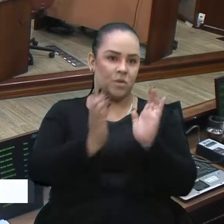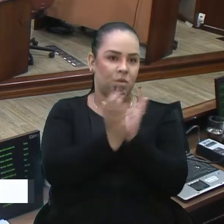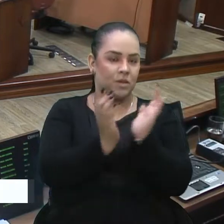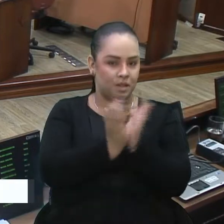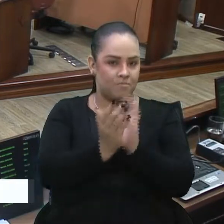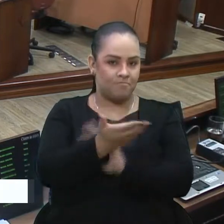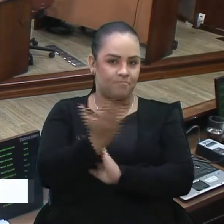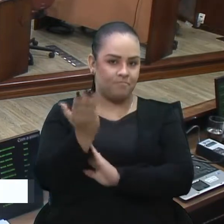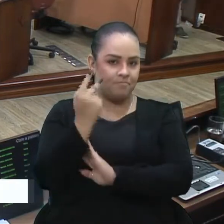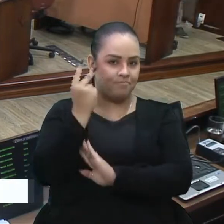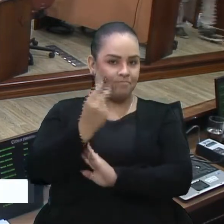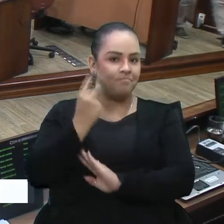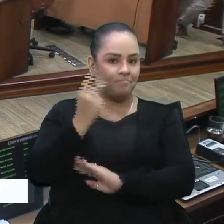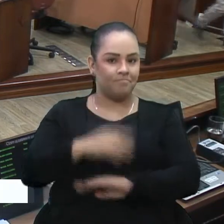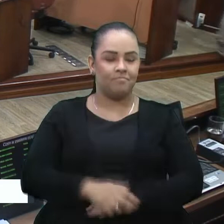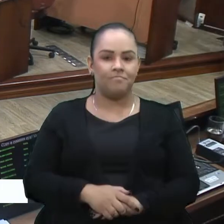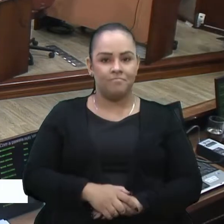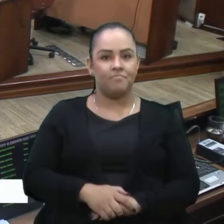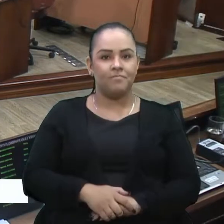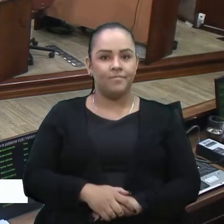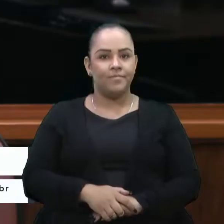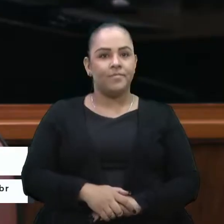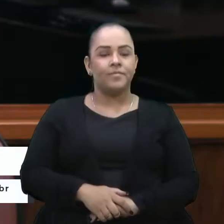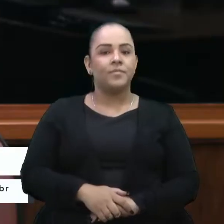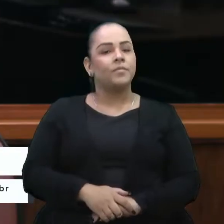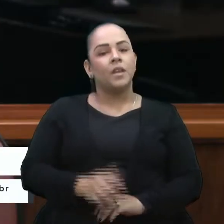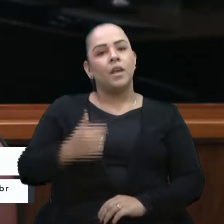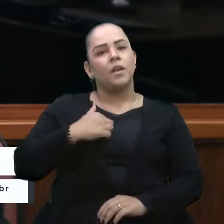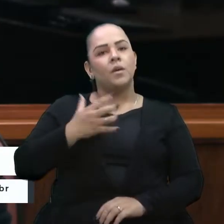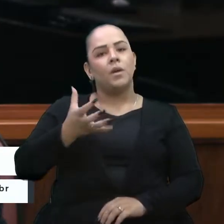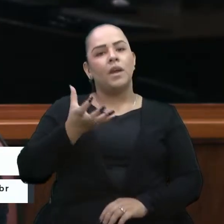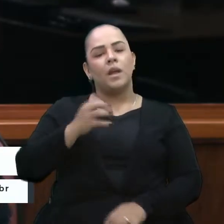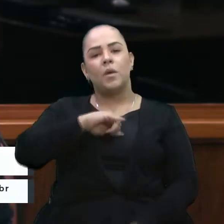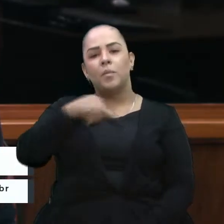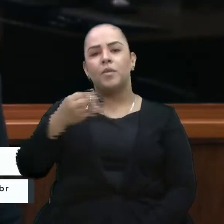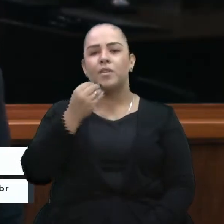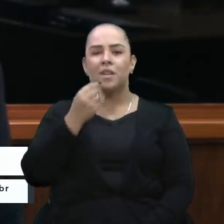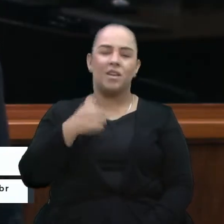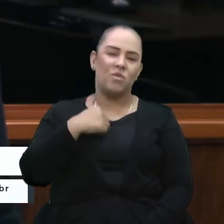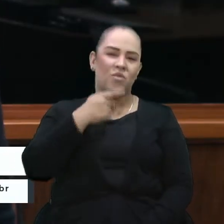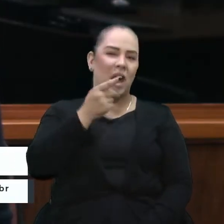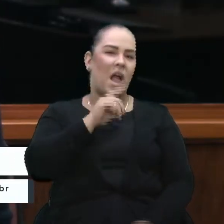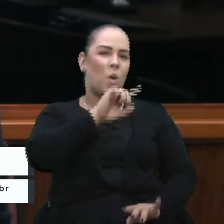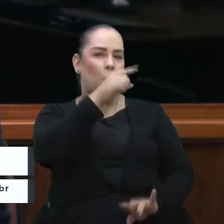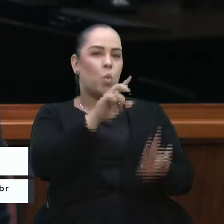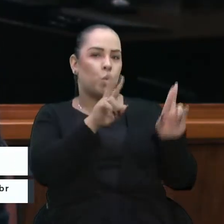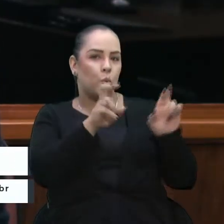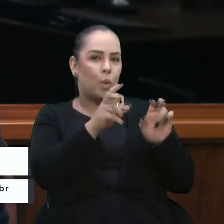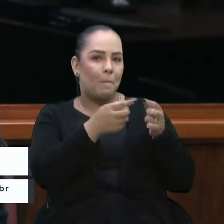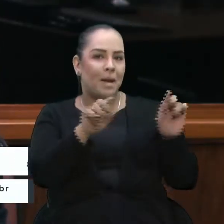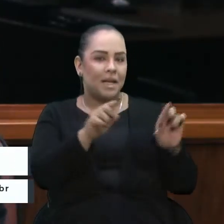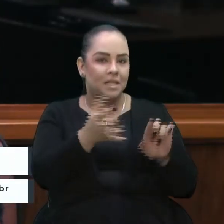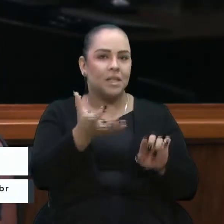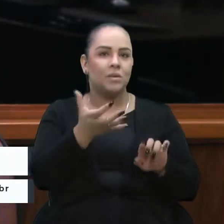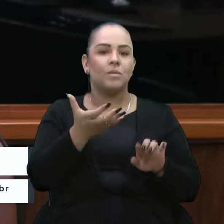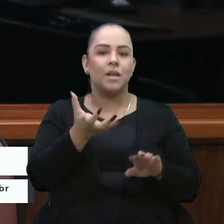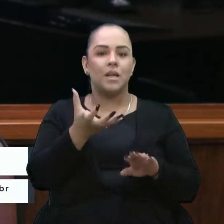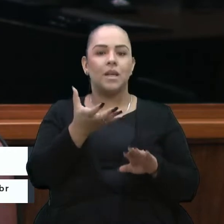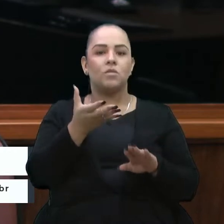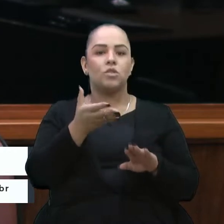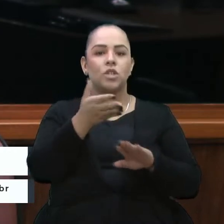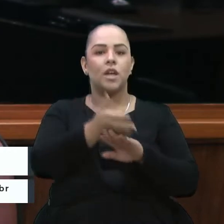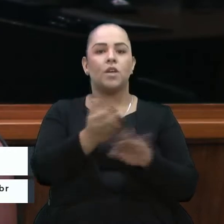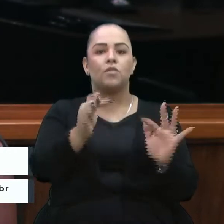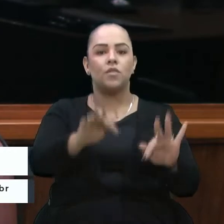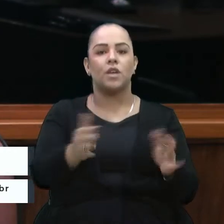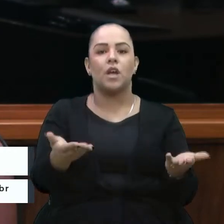aqui. Eu queria primeiro aproveitar, eu ia falar de outro assunto, mas já quero pegar o final agora da